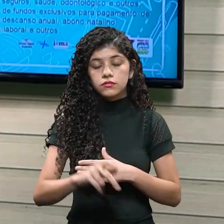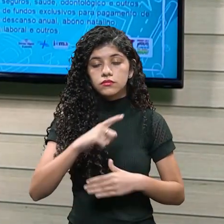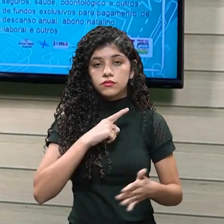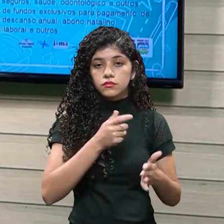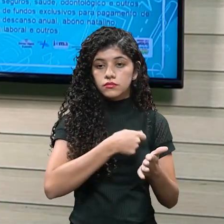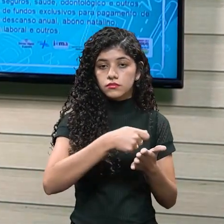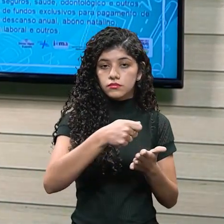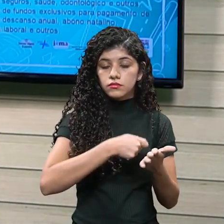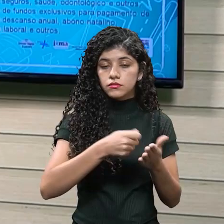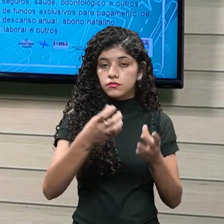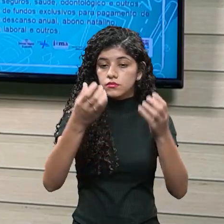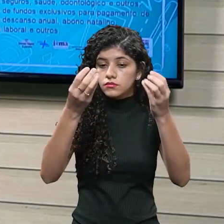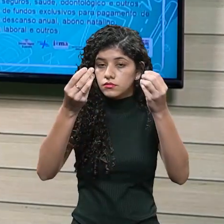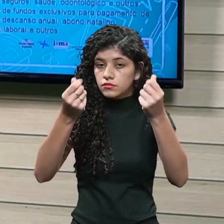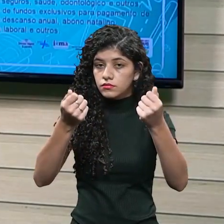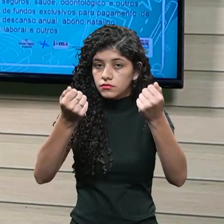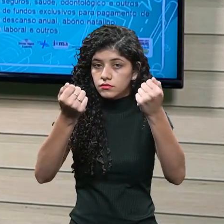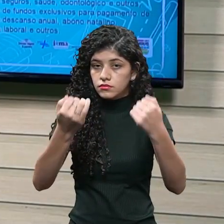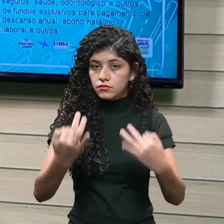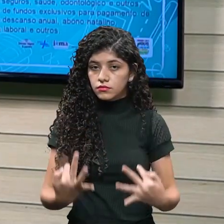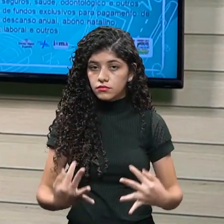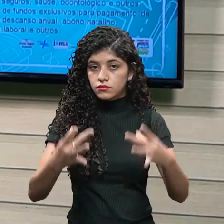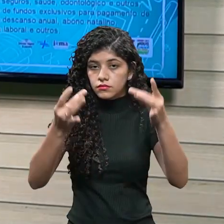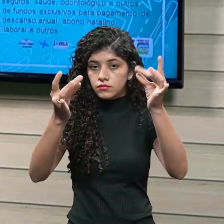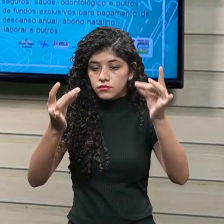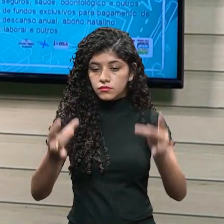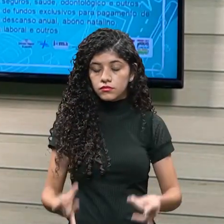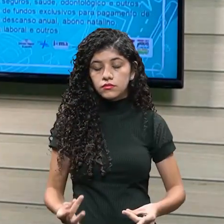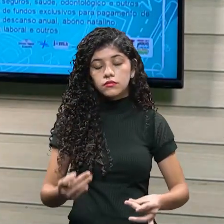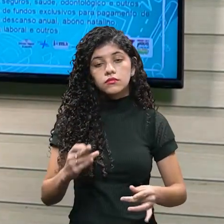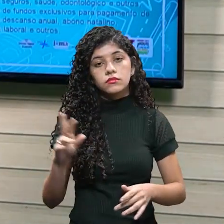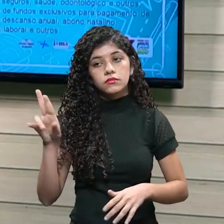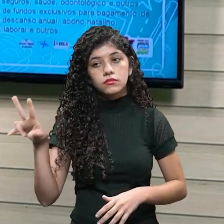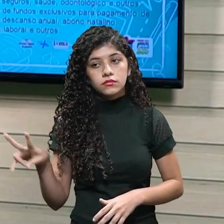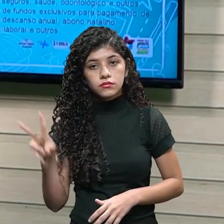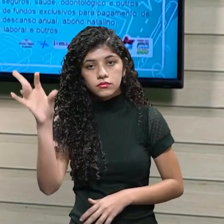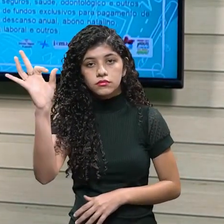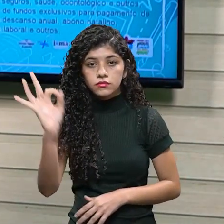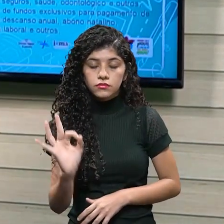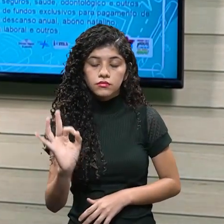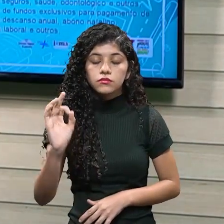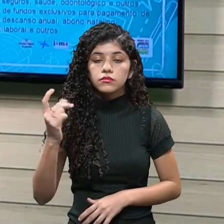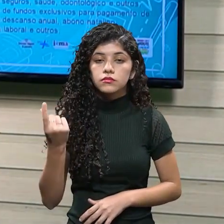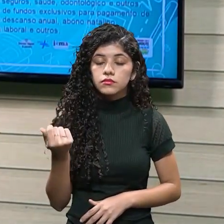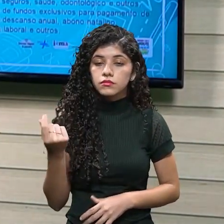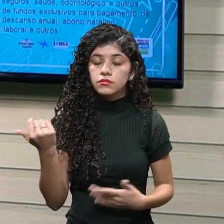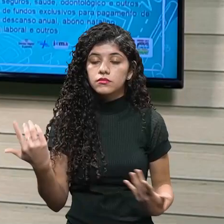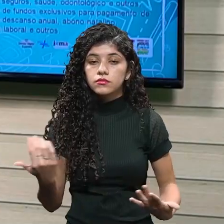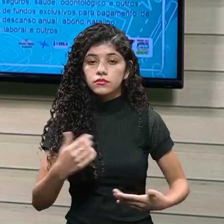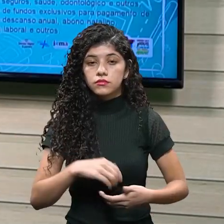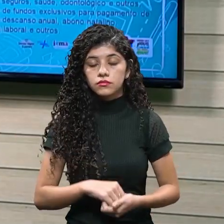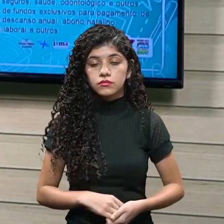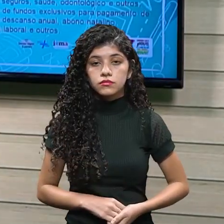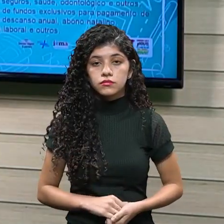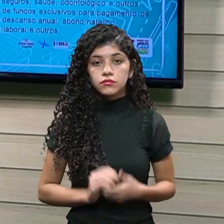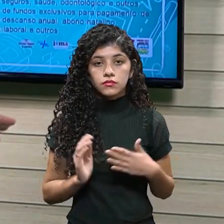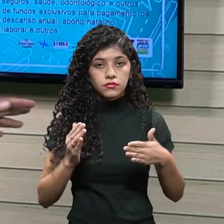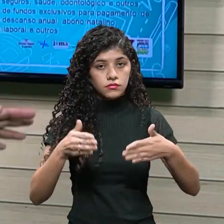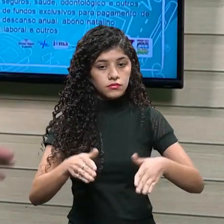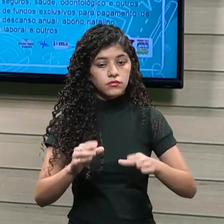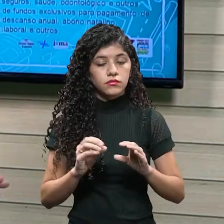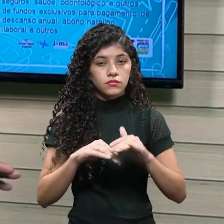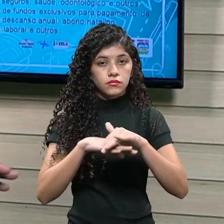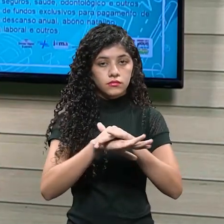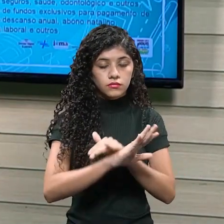uma cláusula definindo que tantos por cento do valor, do lucro ou das sobras vão ser